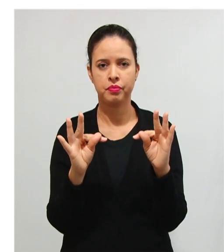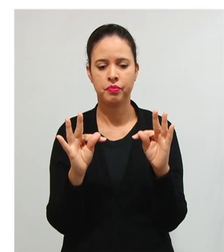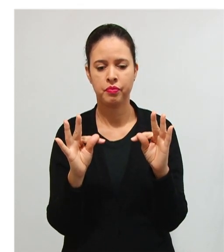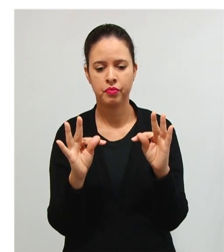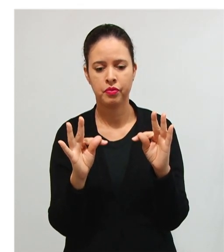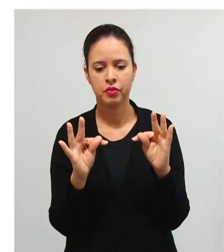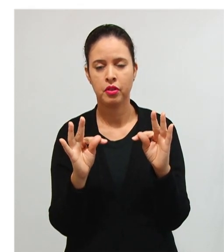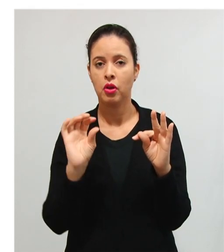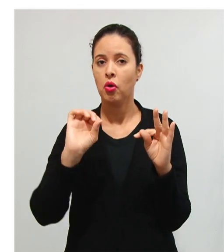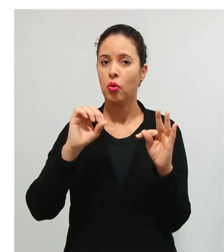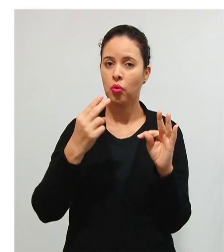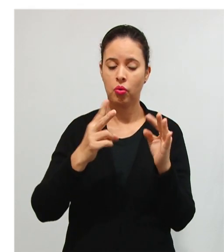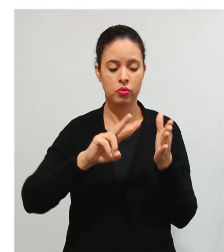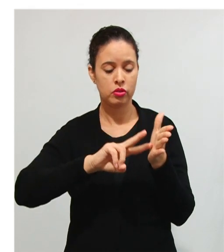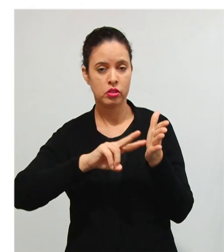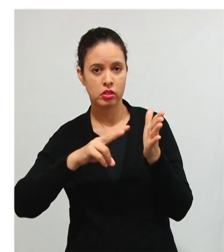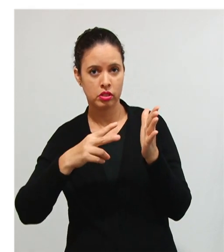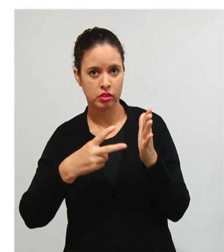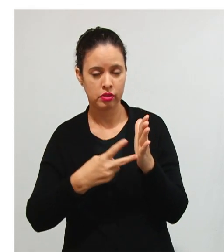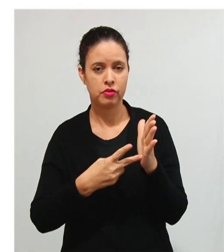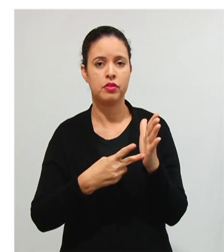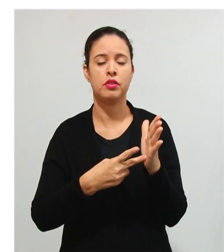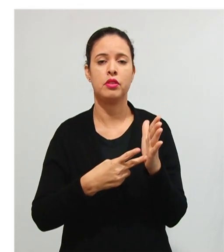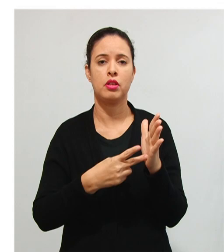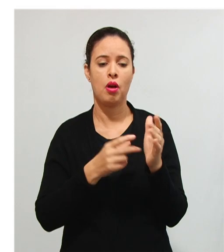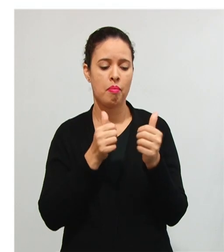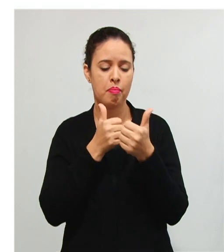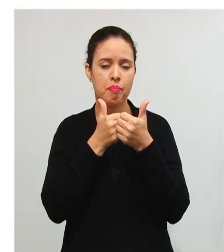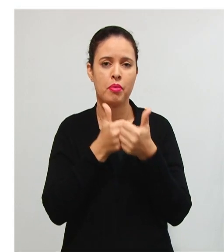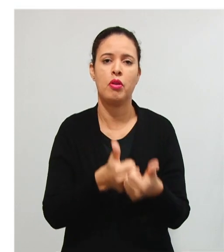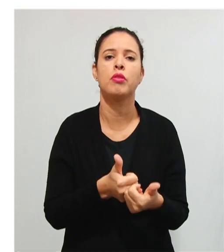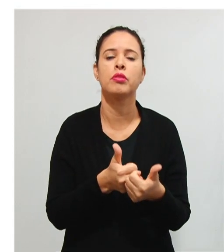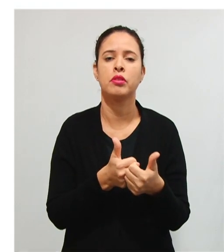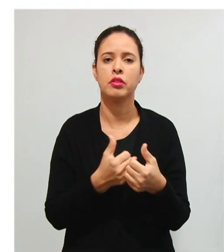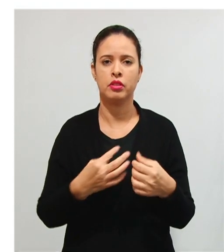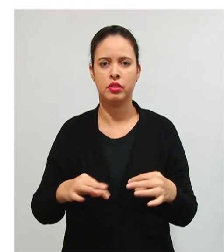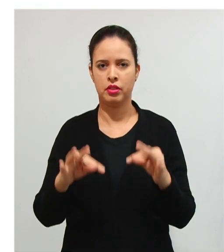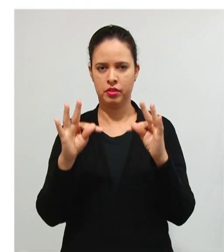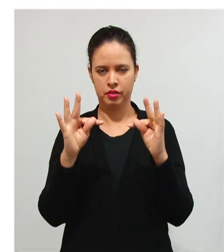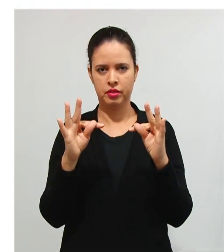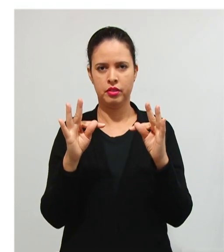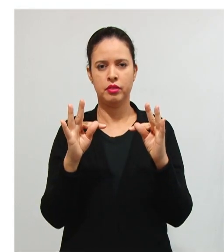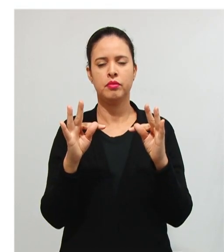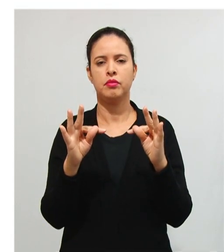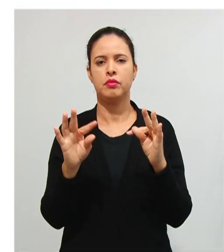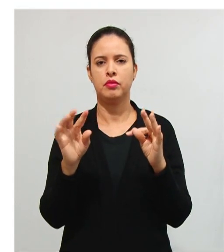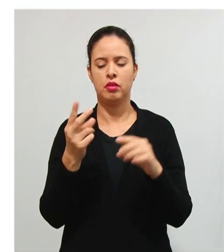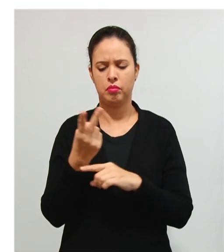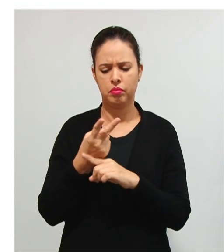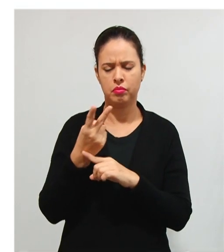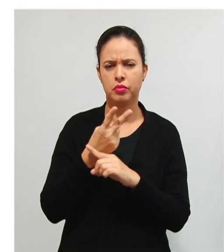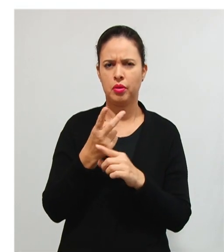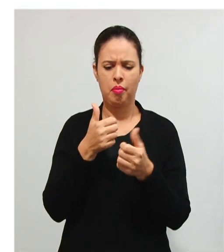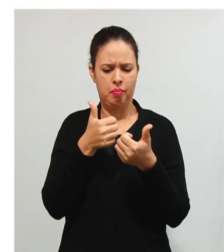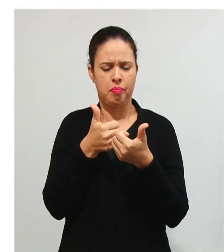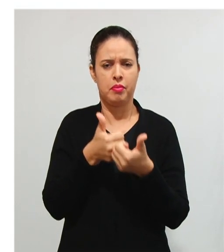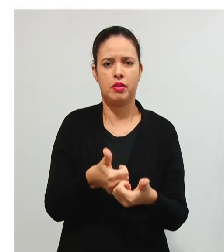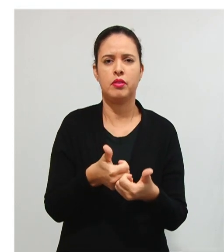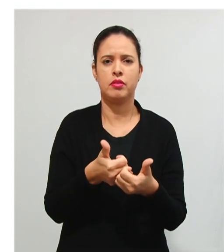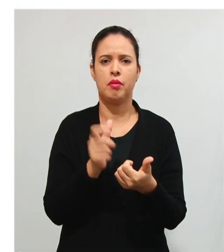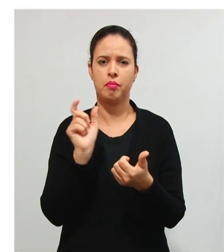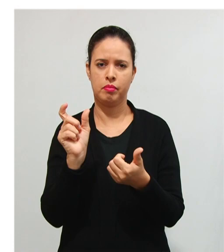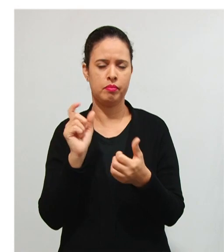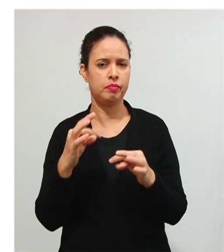ou sinônimos ou palavras com grafias próximas à tecnologia. Então ele busca algo aproximado à